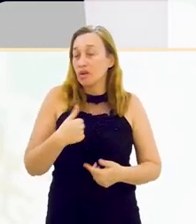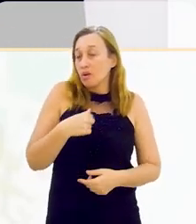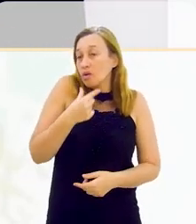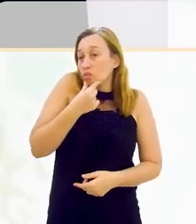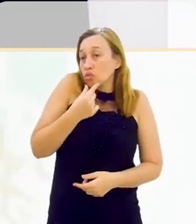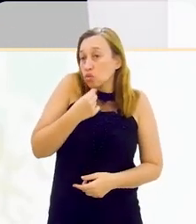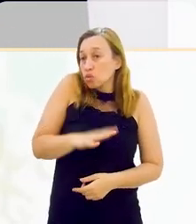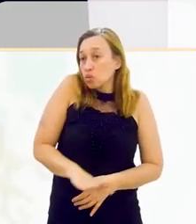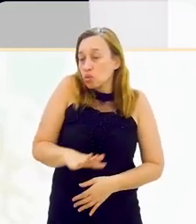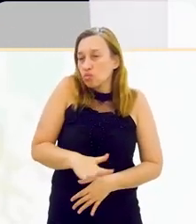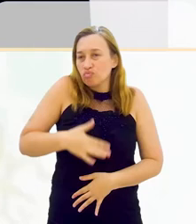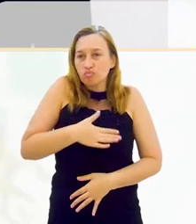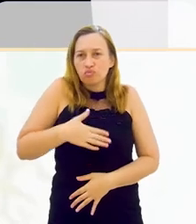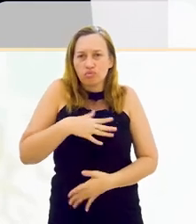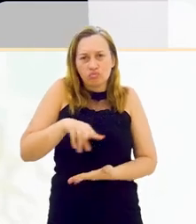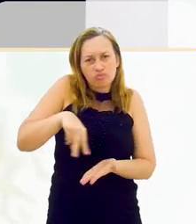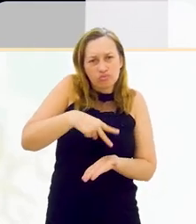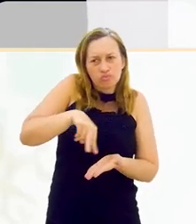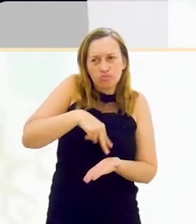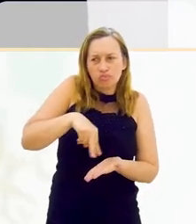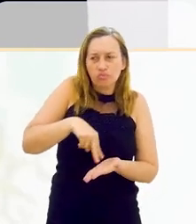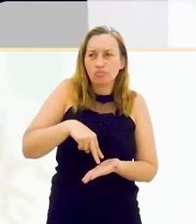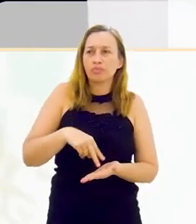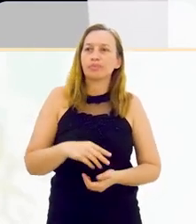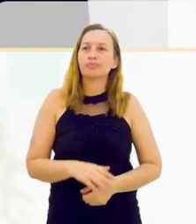menino, quando eu era criança, eu gostava muito de dançar.